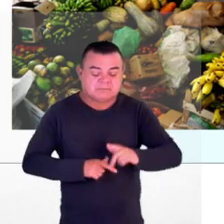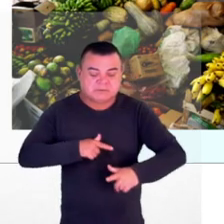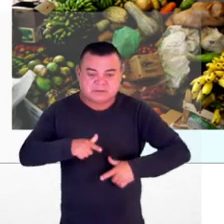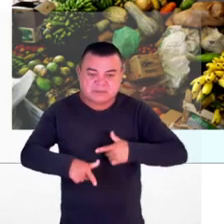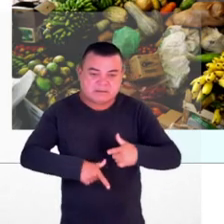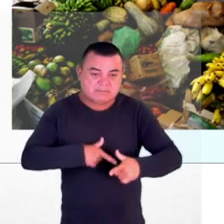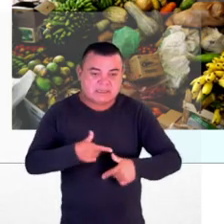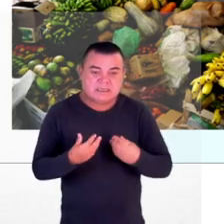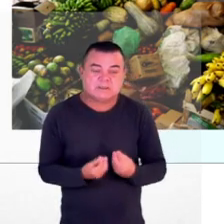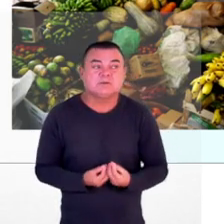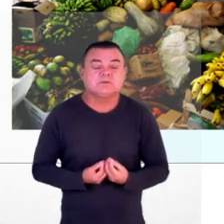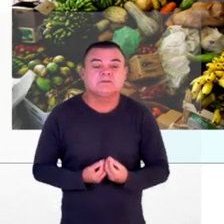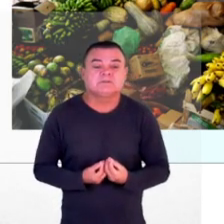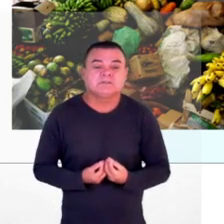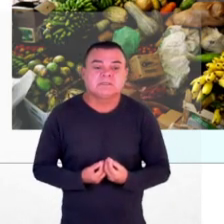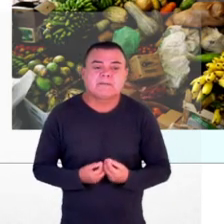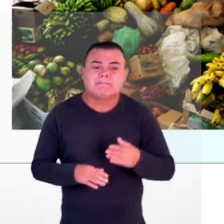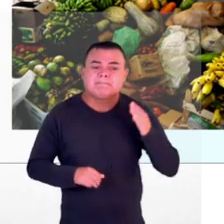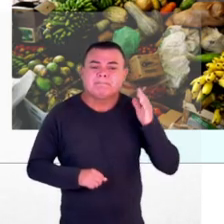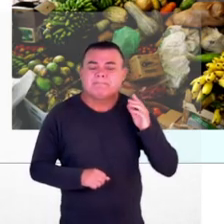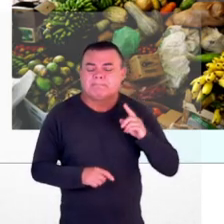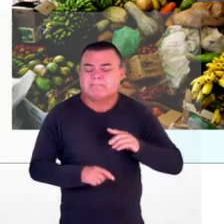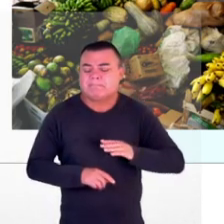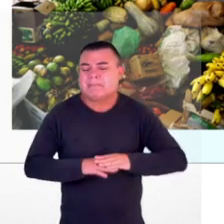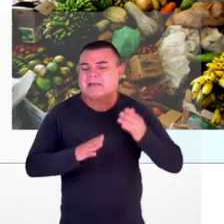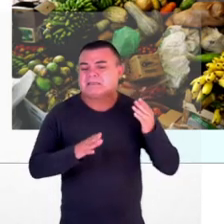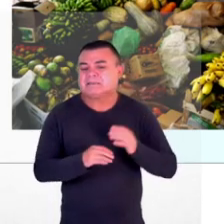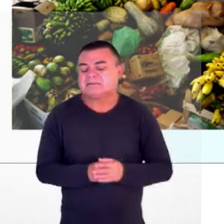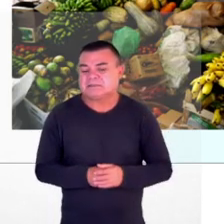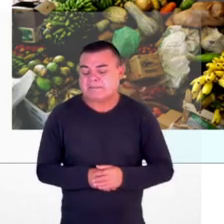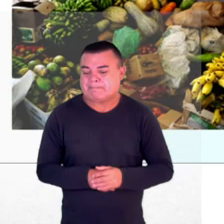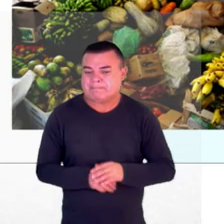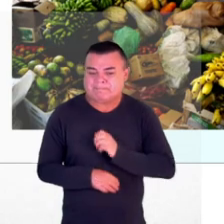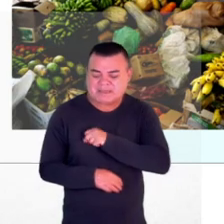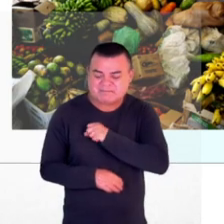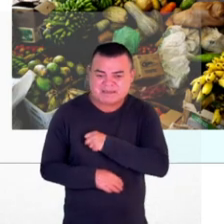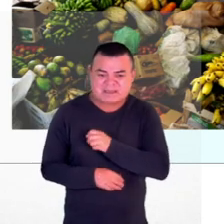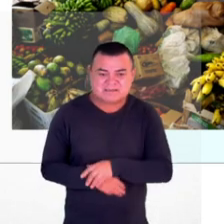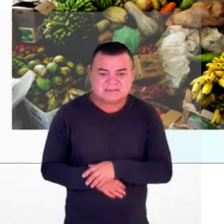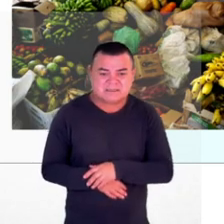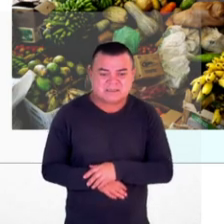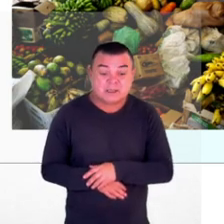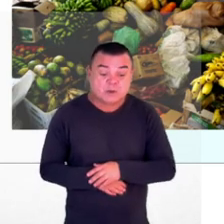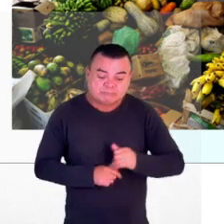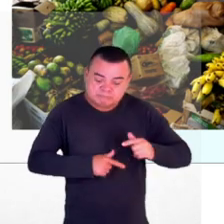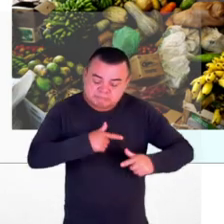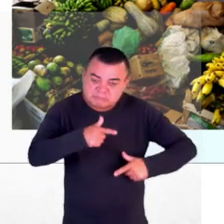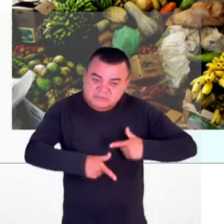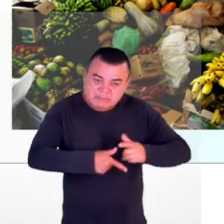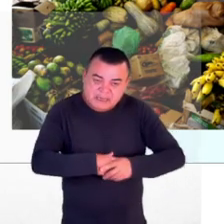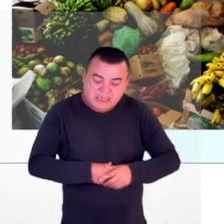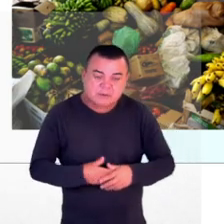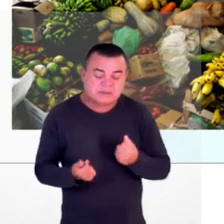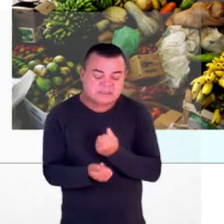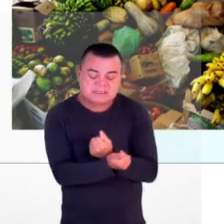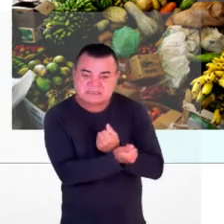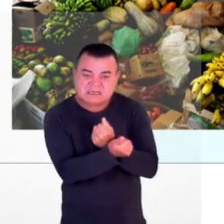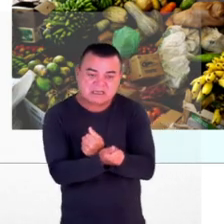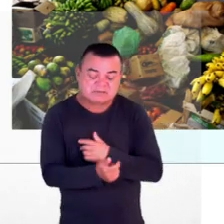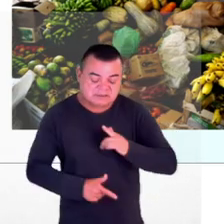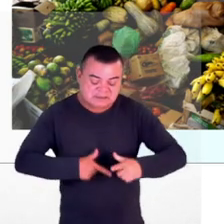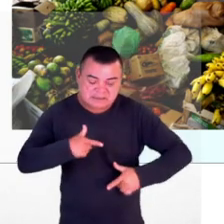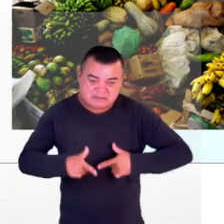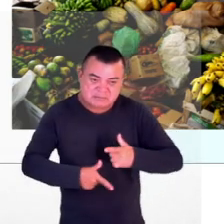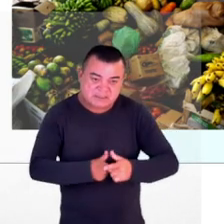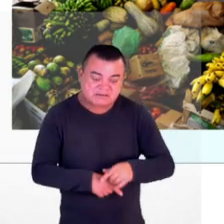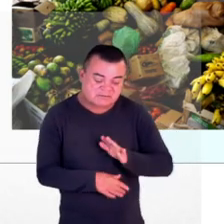eh as mais diversas possíveis como trabalho escravo contemporâneo como situação de trabalho infantil como todas as outras situações